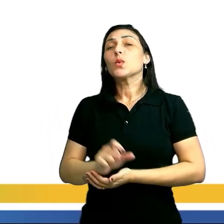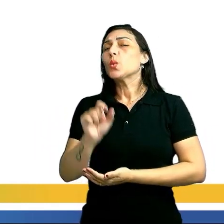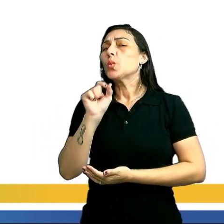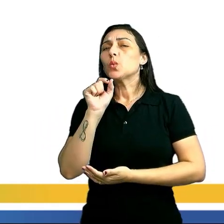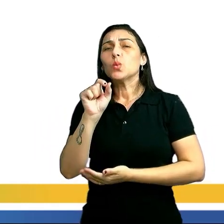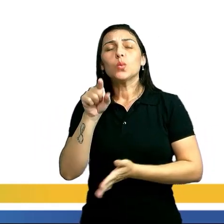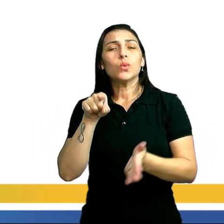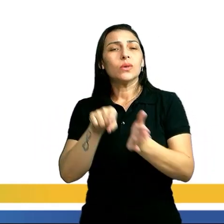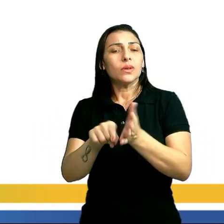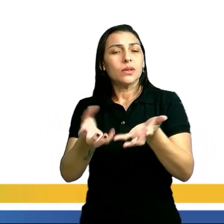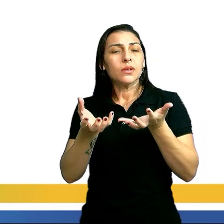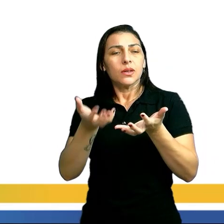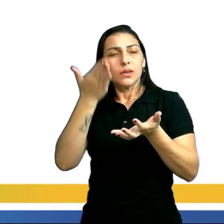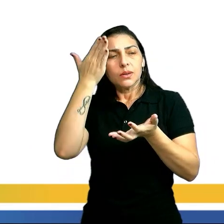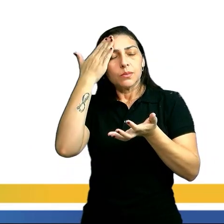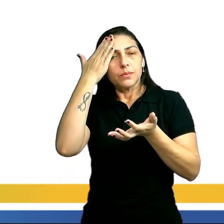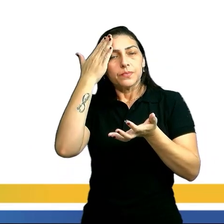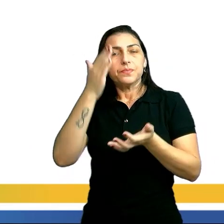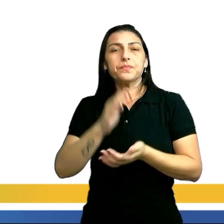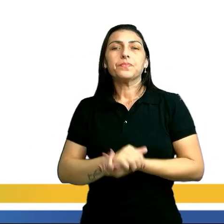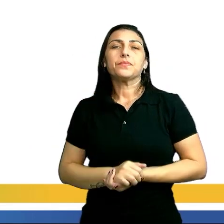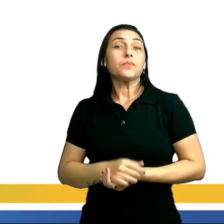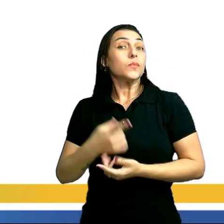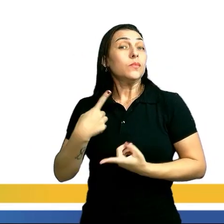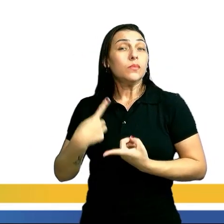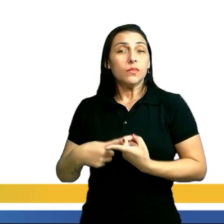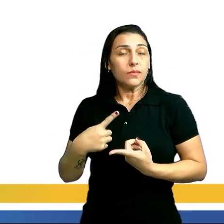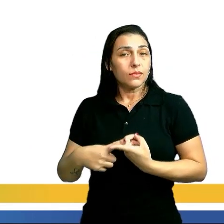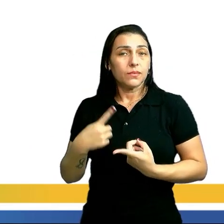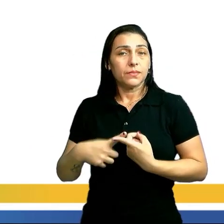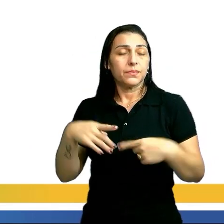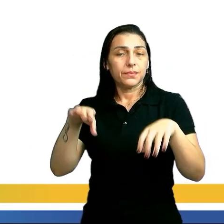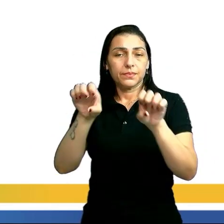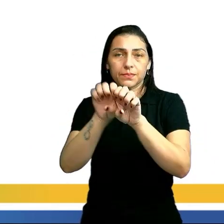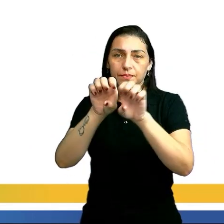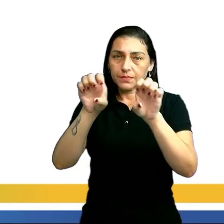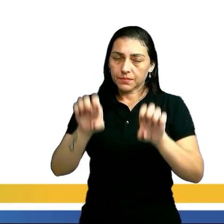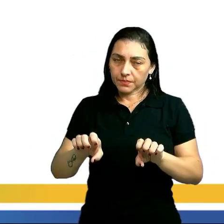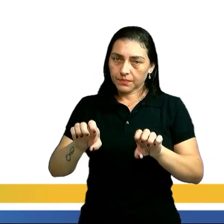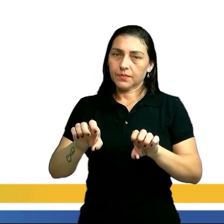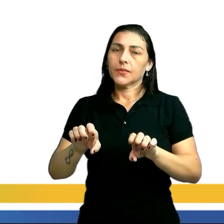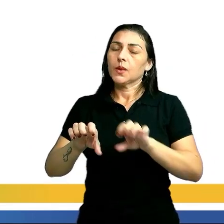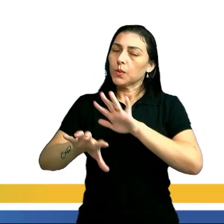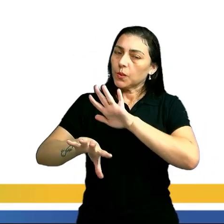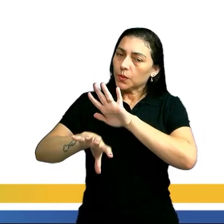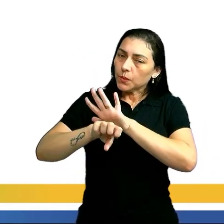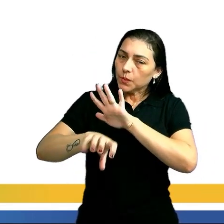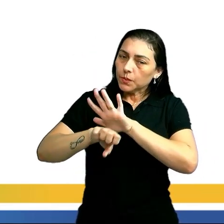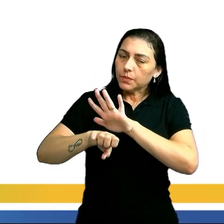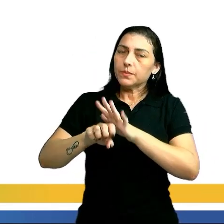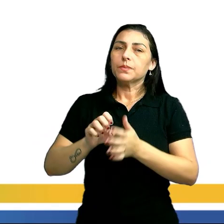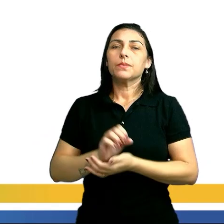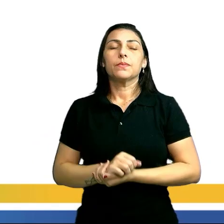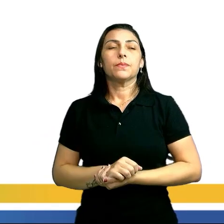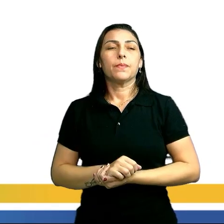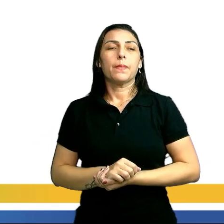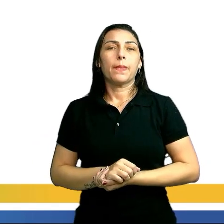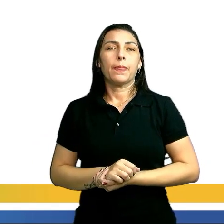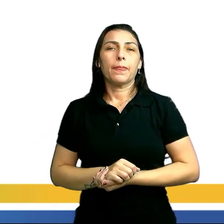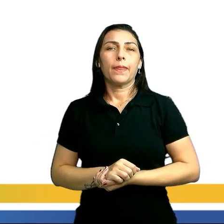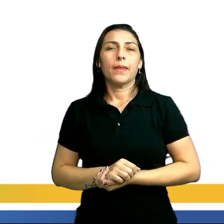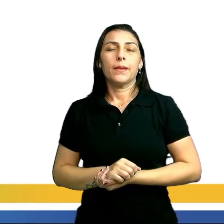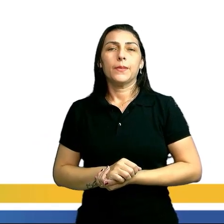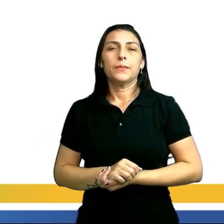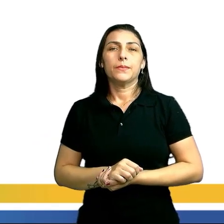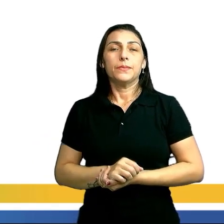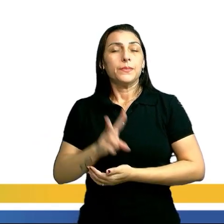essa questão aí ela quer saber? Ela quer saber o porquê que essa estrutura é superabsorvente. Então, nós vamos ter que